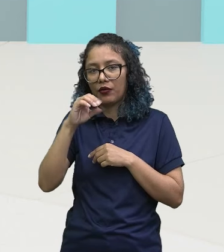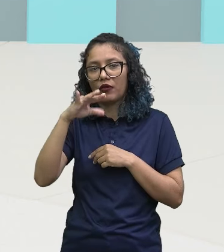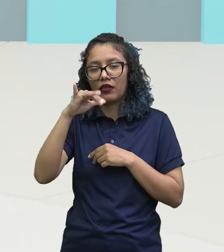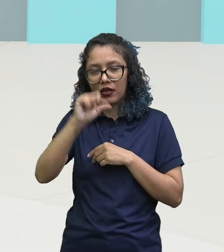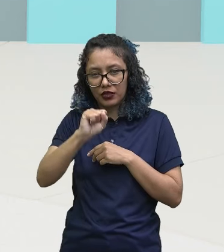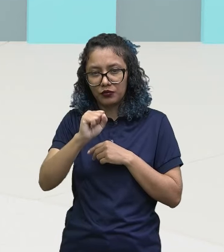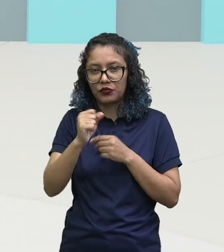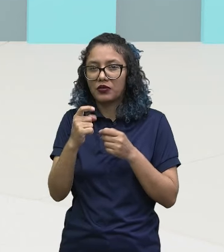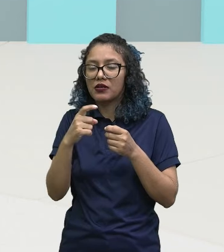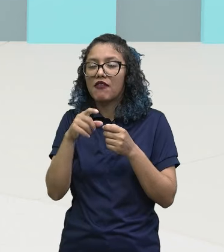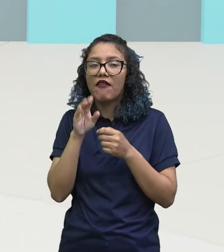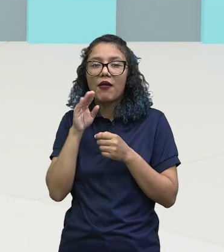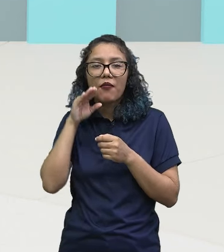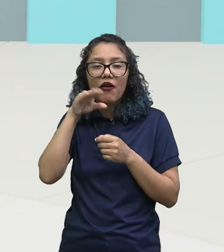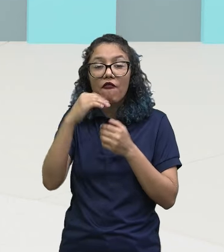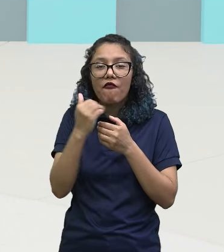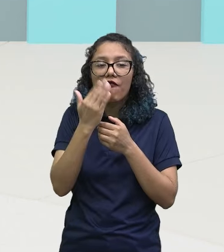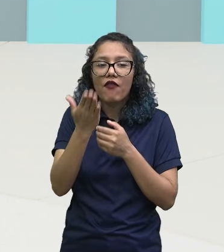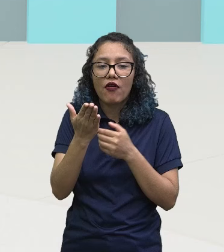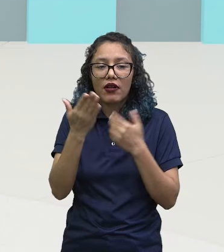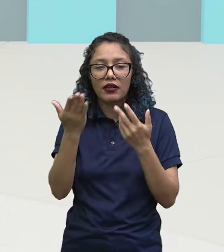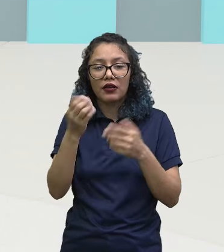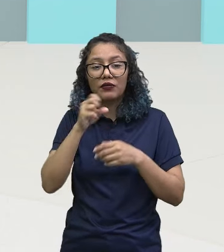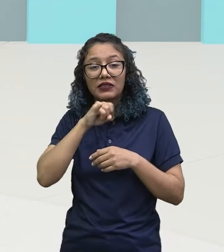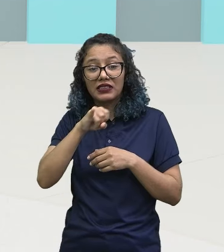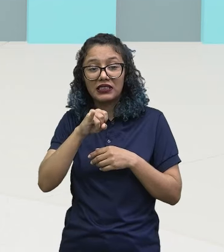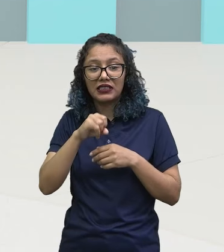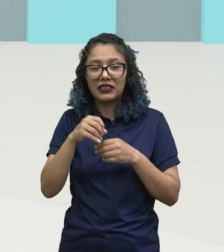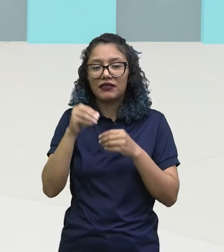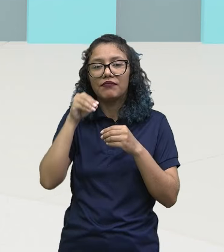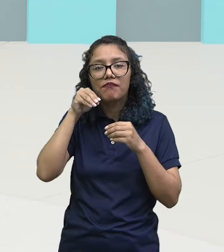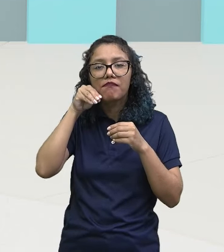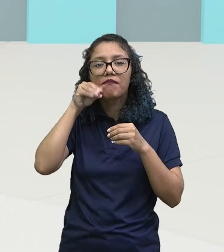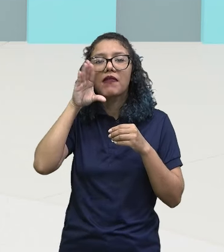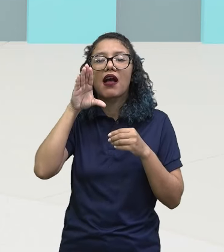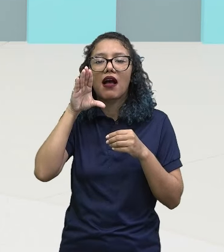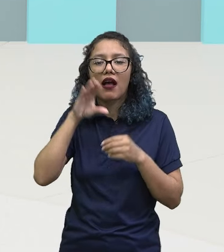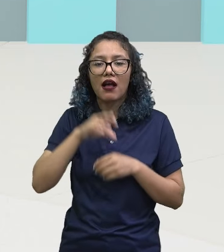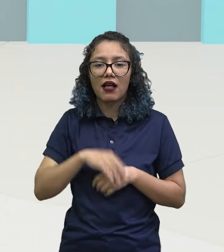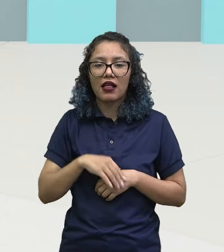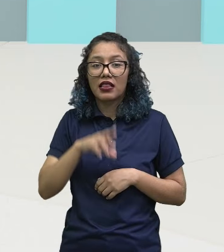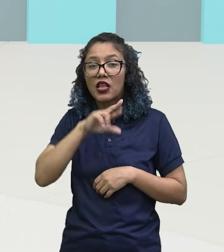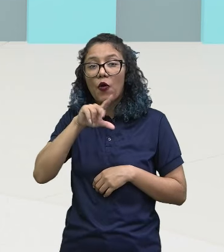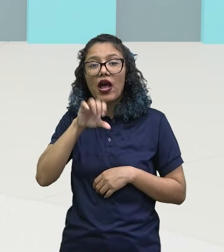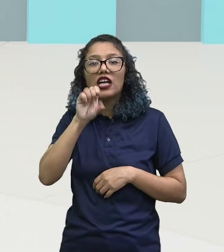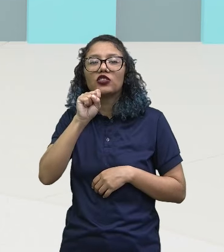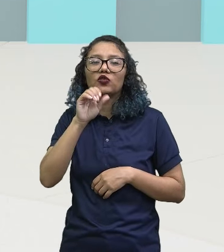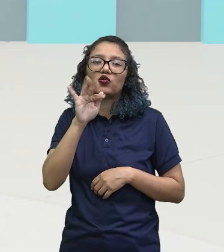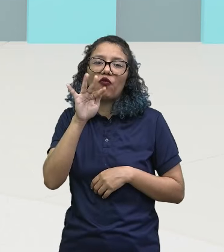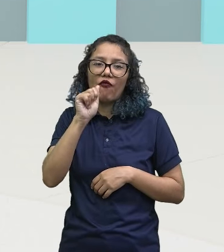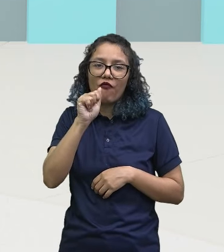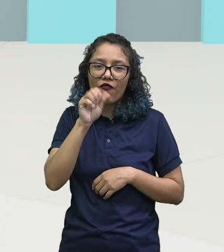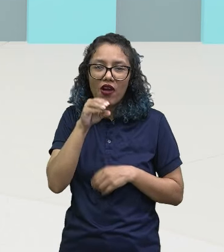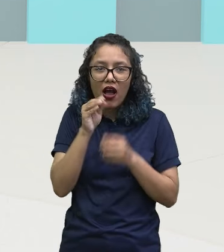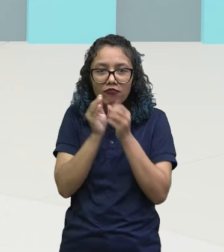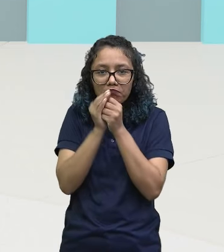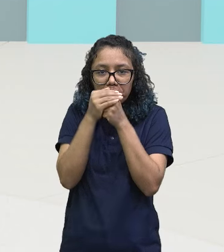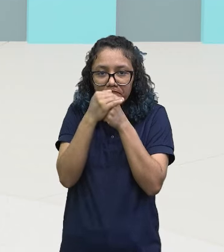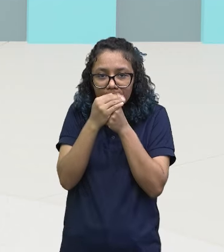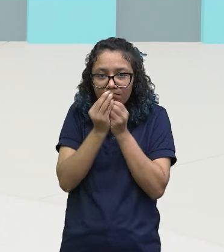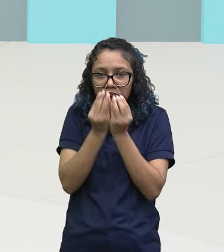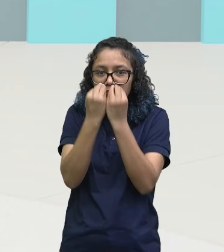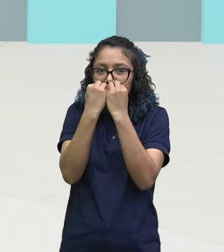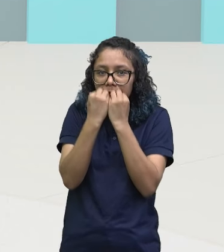falo sofá, esse som sai. É um som aberto, você não fala sofá para dentro. É diferente do